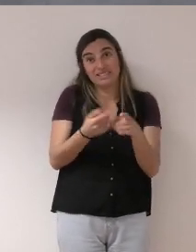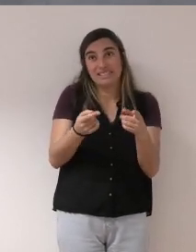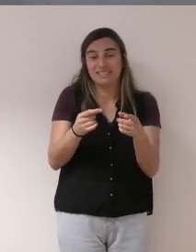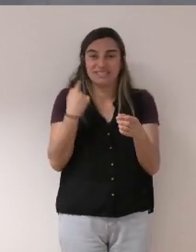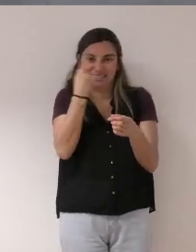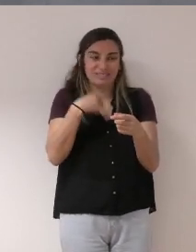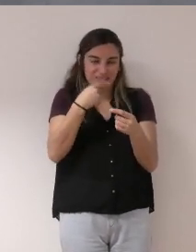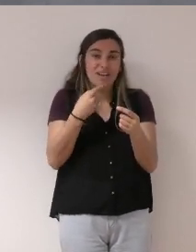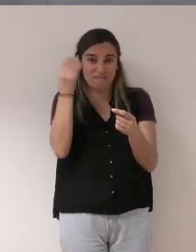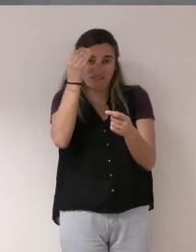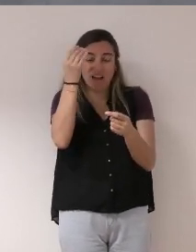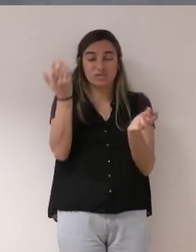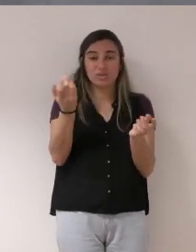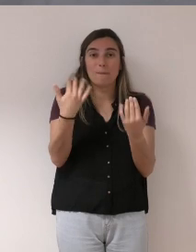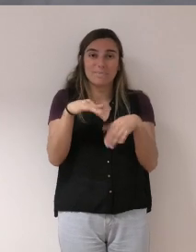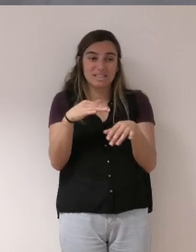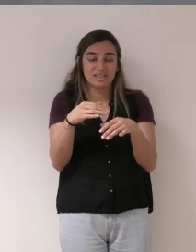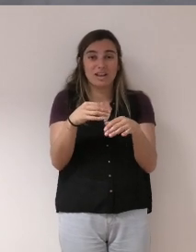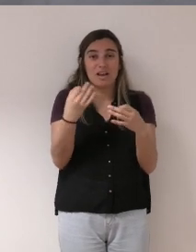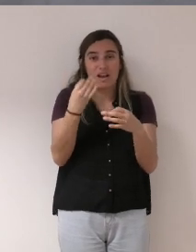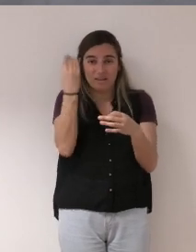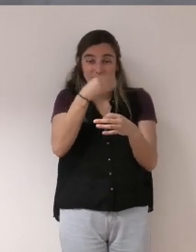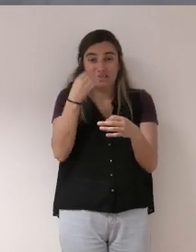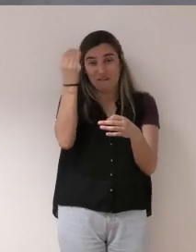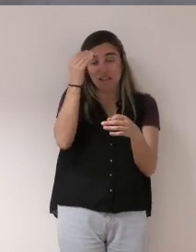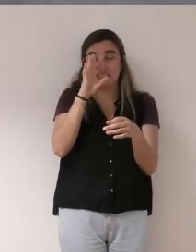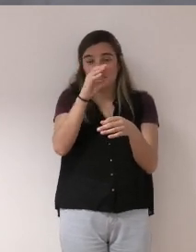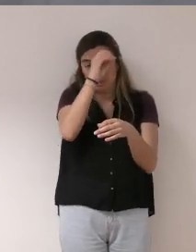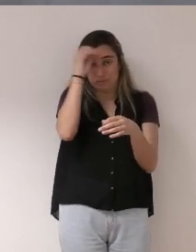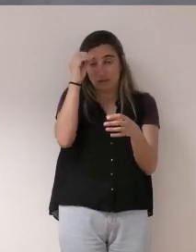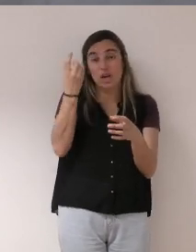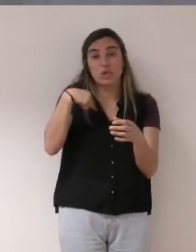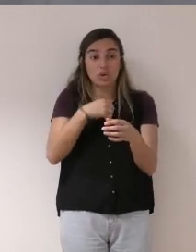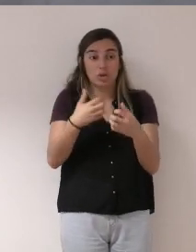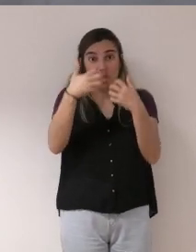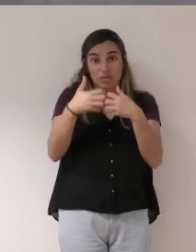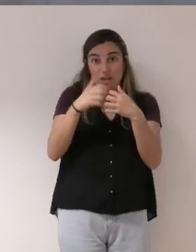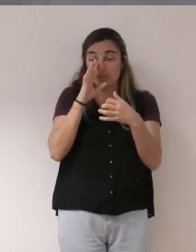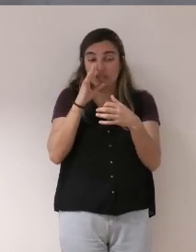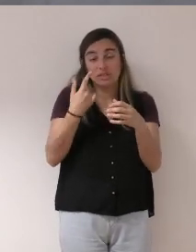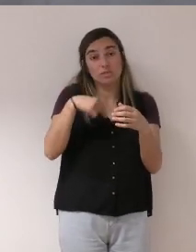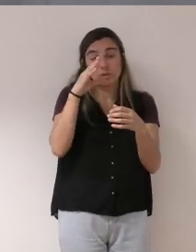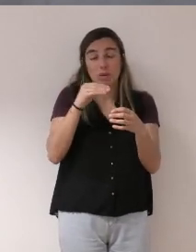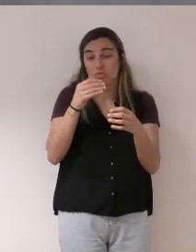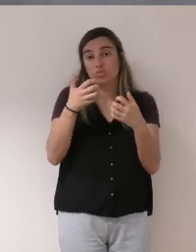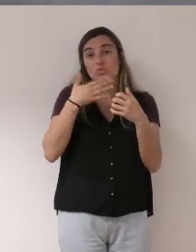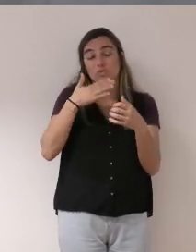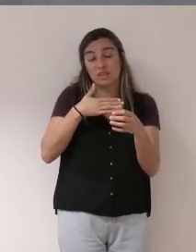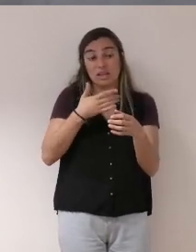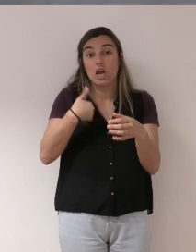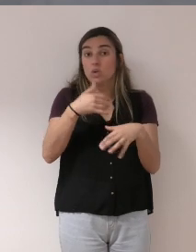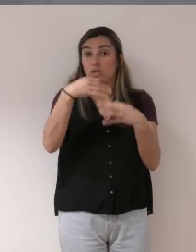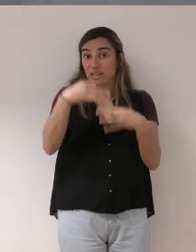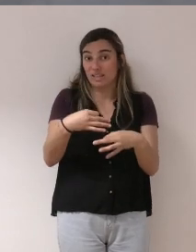como a dúvida, é uma forma de ignorância. Só se duvida daquilo que não se conhece o suficiente para poder saber, para poder, no mínimo, acreditar, não